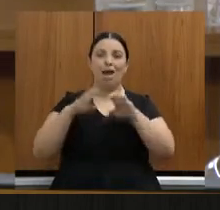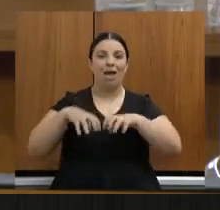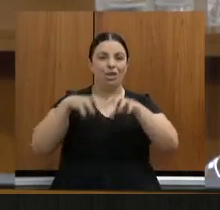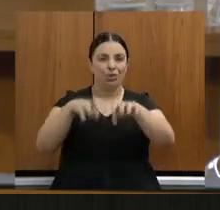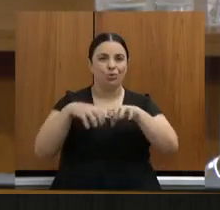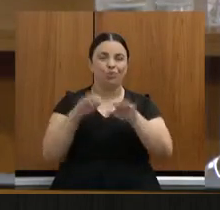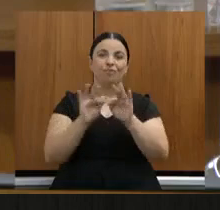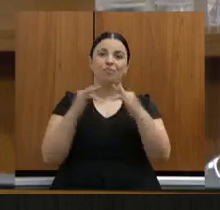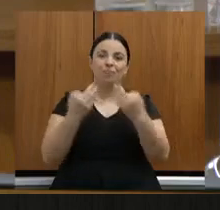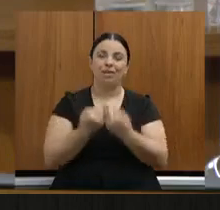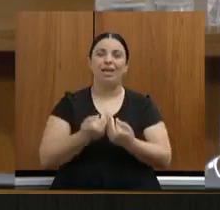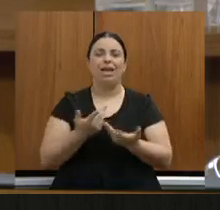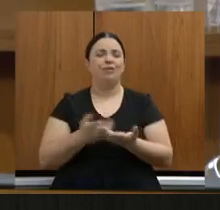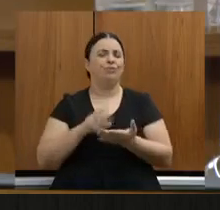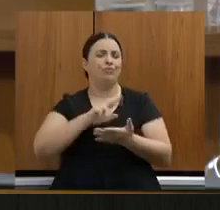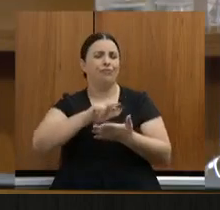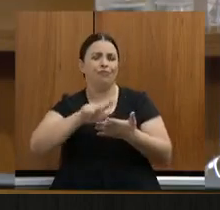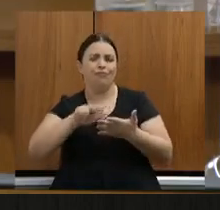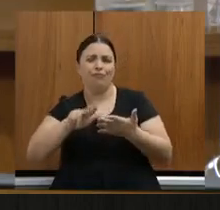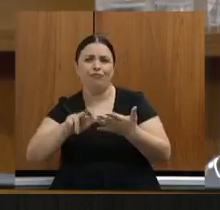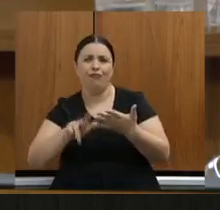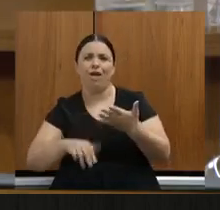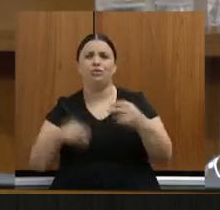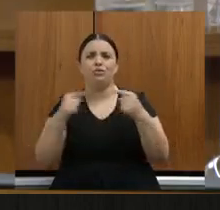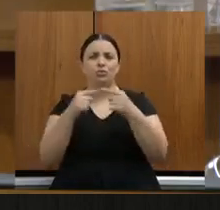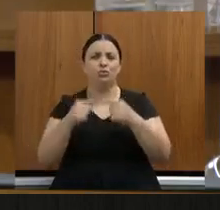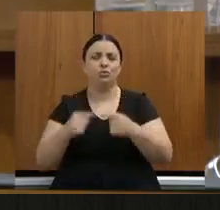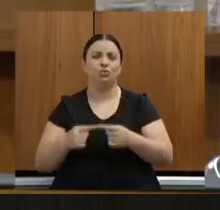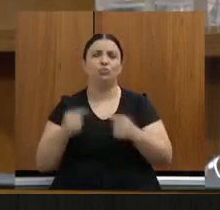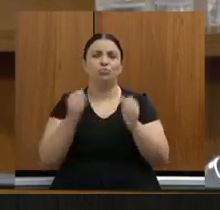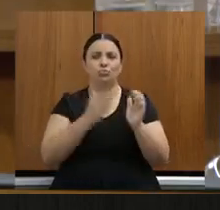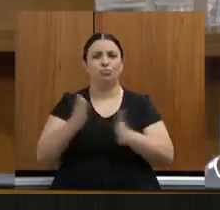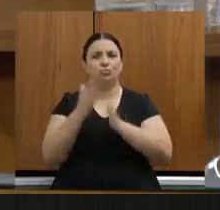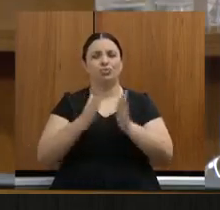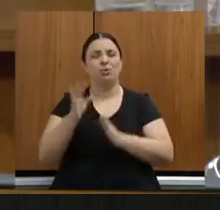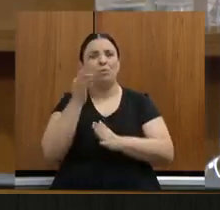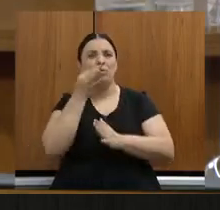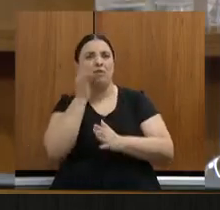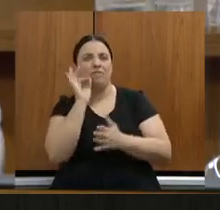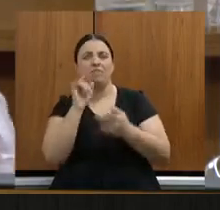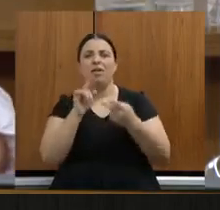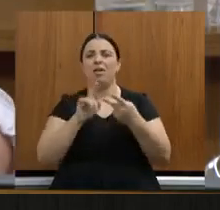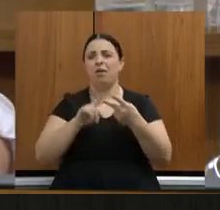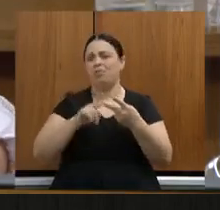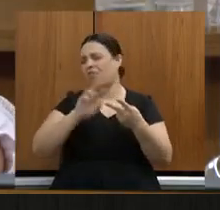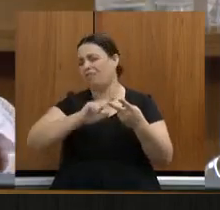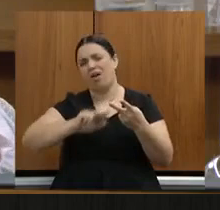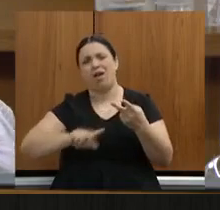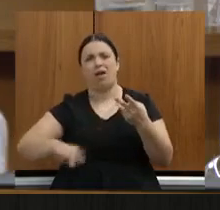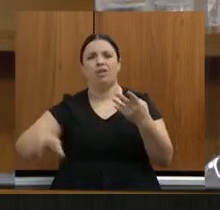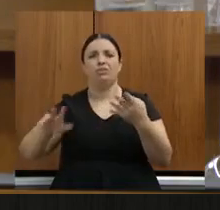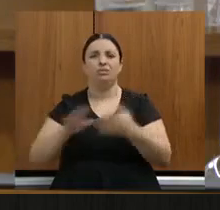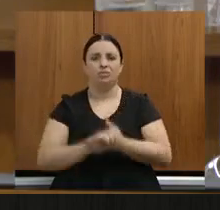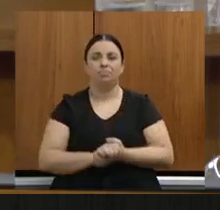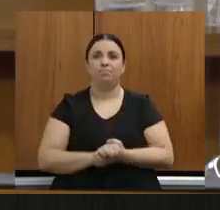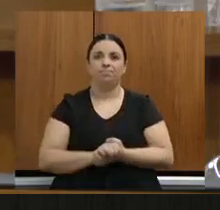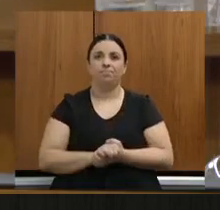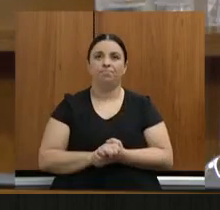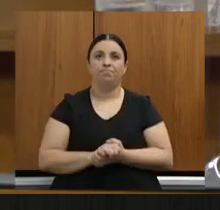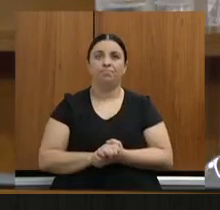agendas com bovinocultura cafeicultura pode passar E aí em